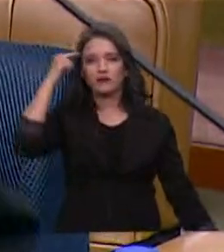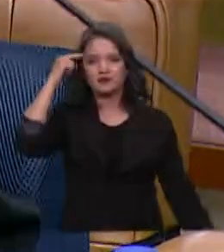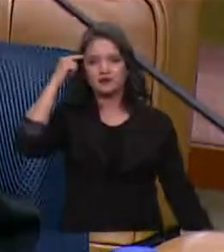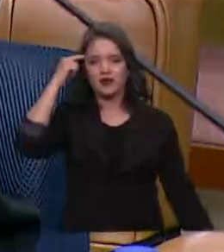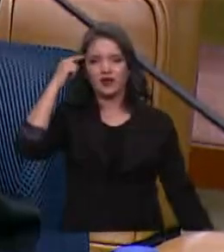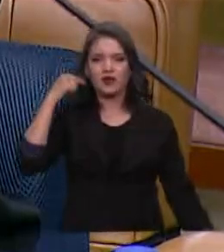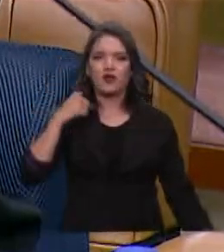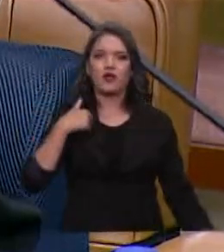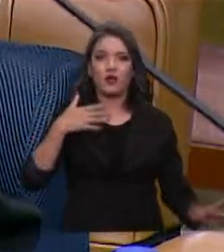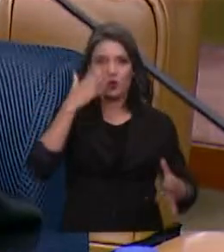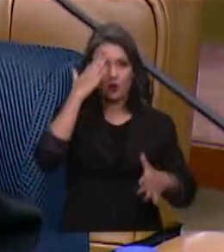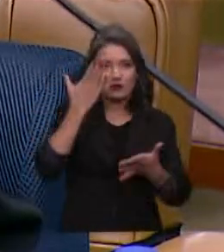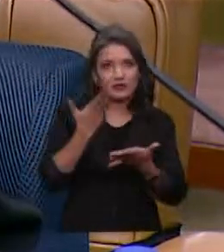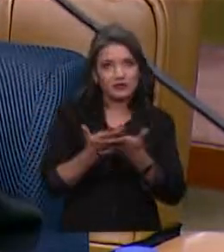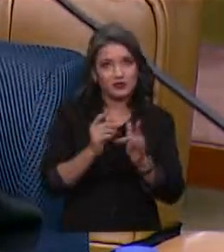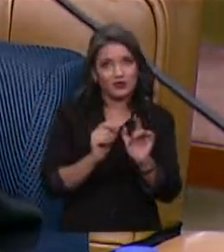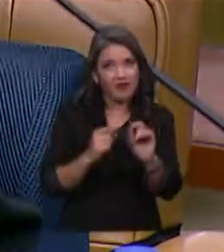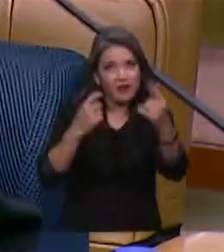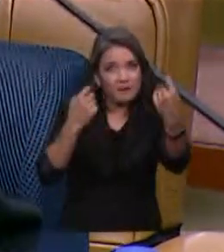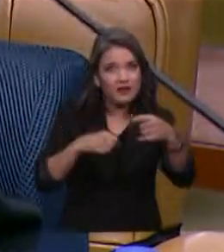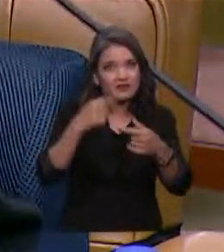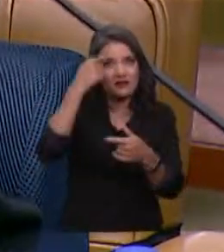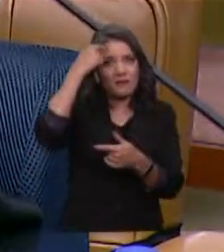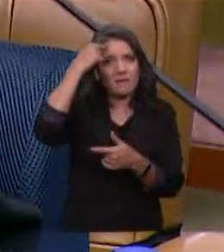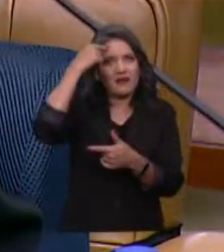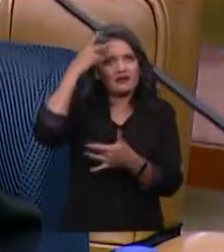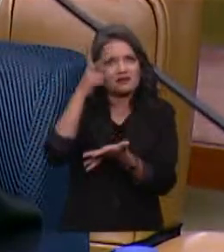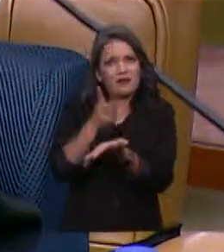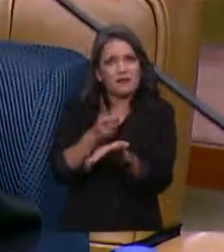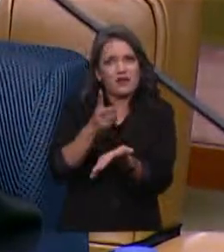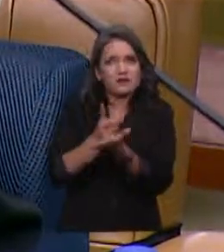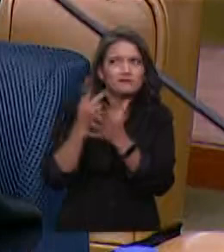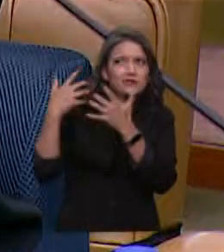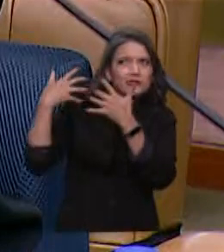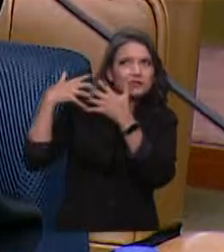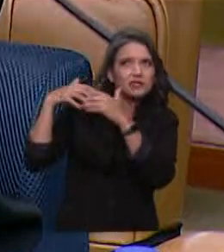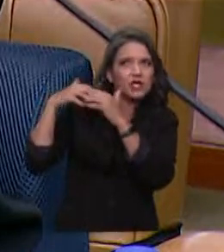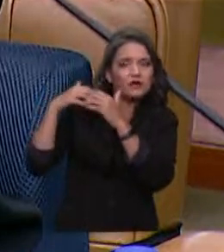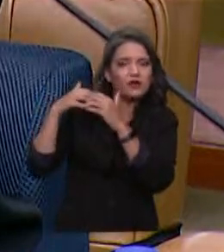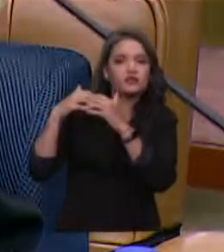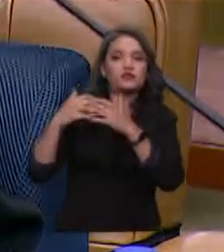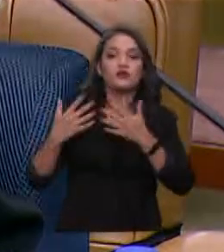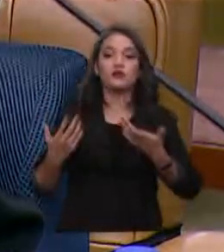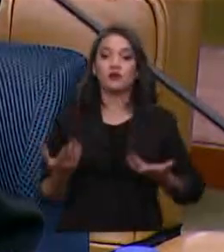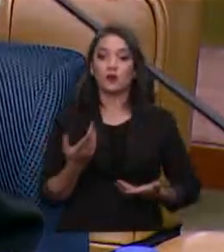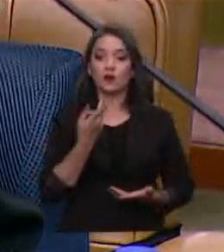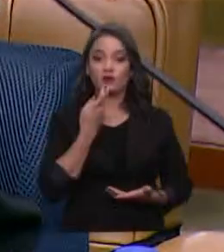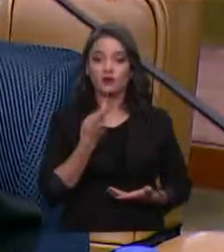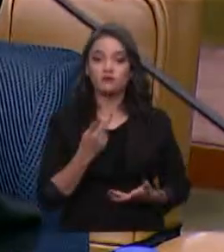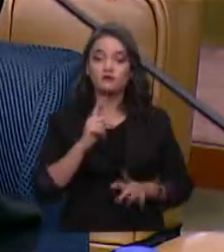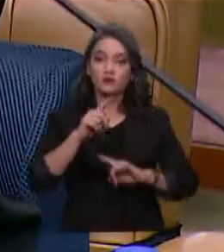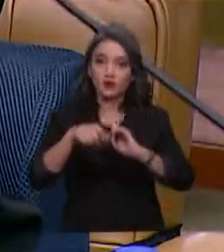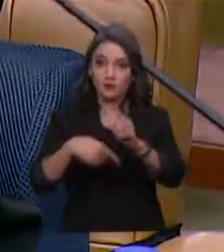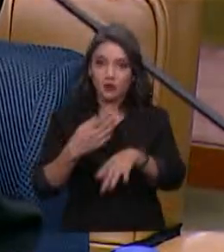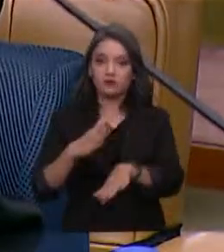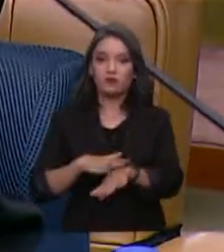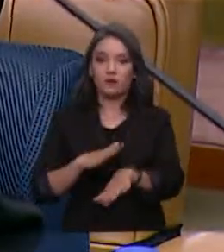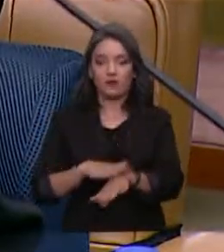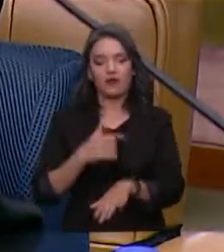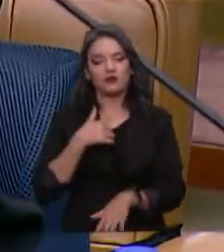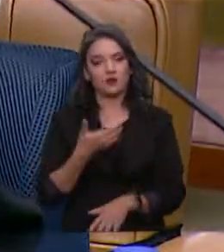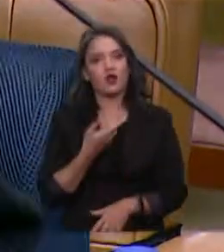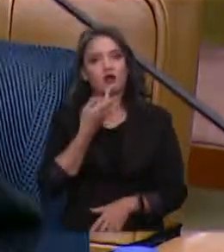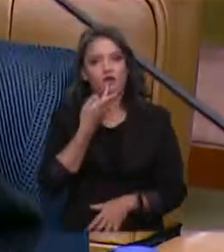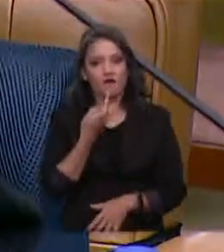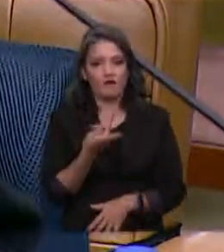creio que esse ponto mereça reflexão e apenas gostaria de dizer que, num momento oportuno, eu gostaria de me